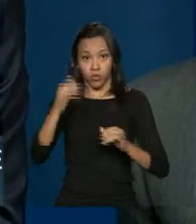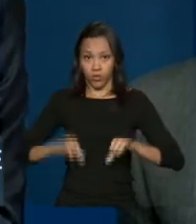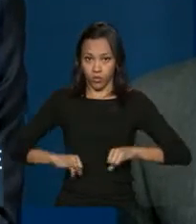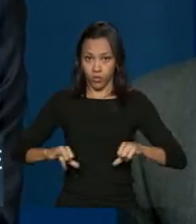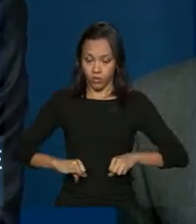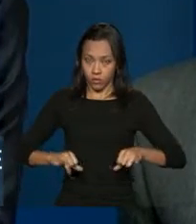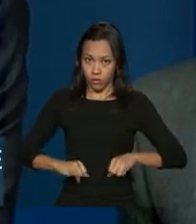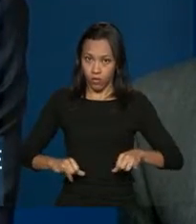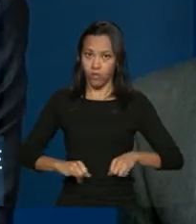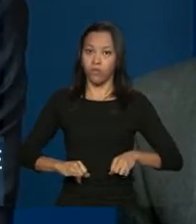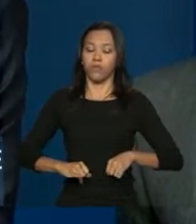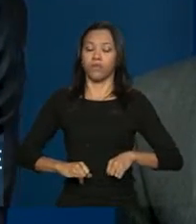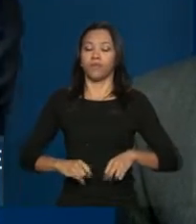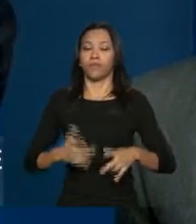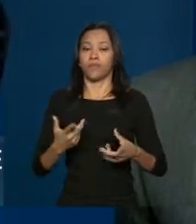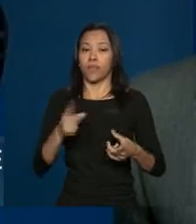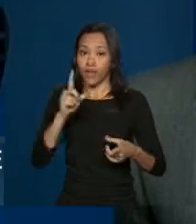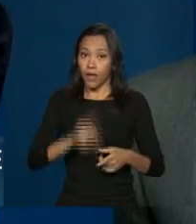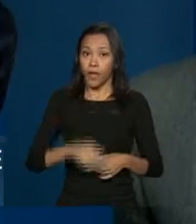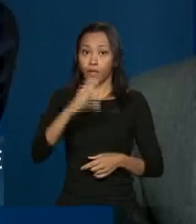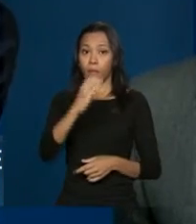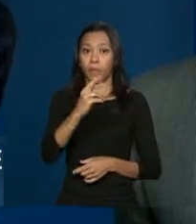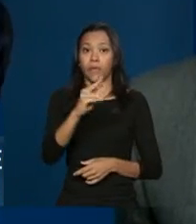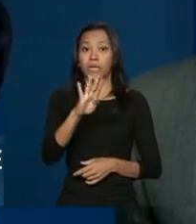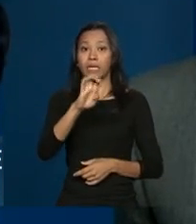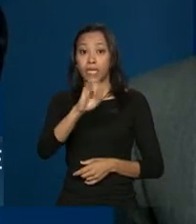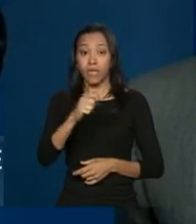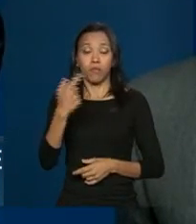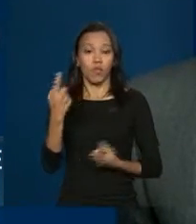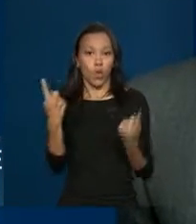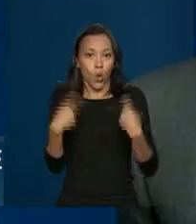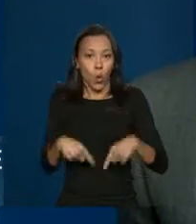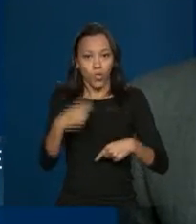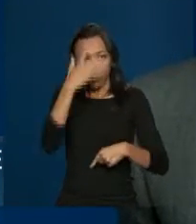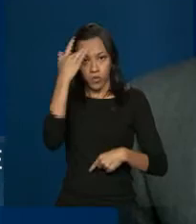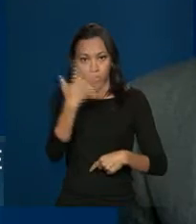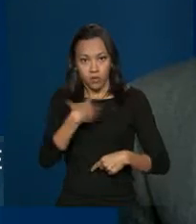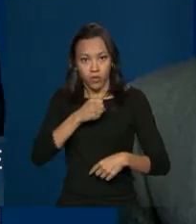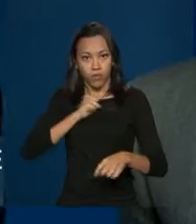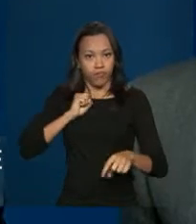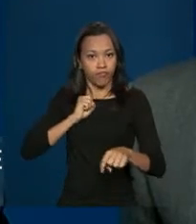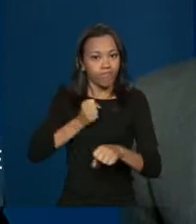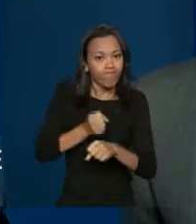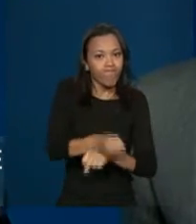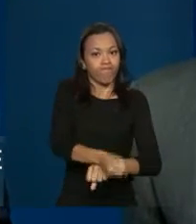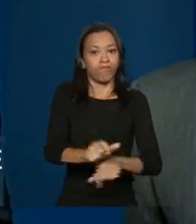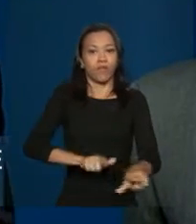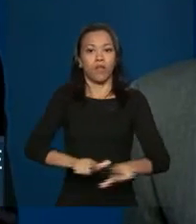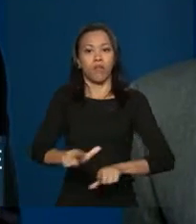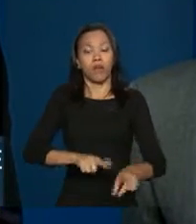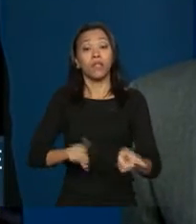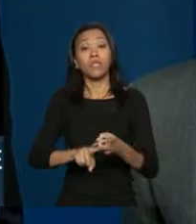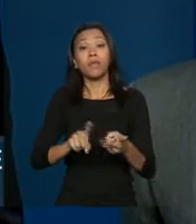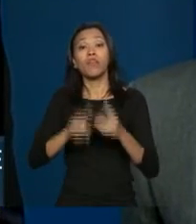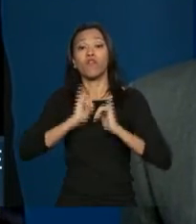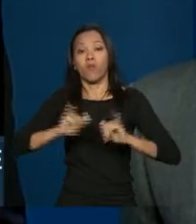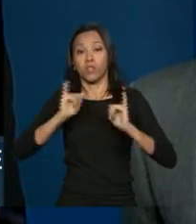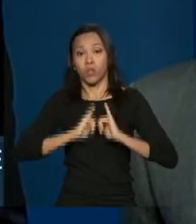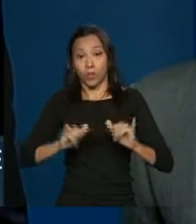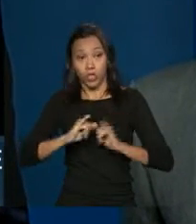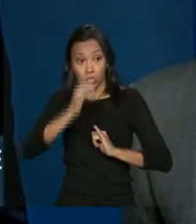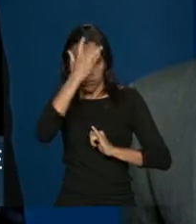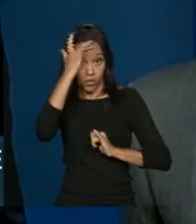sobre crimes cometidos e informações sobre os criminosos. É importante lembrar importante destacar